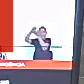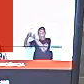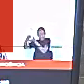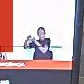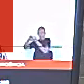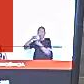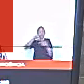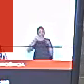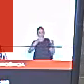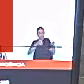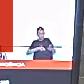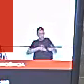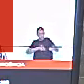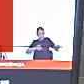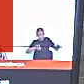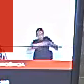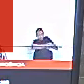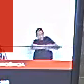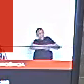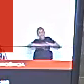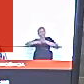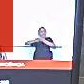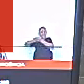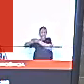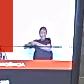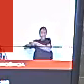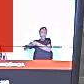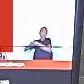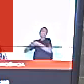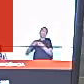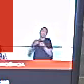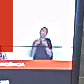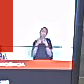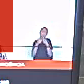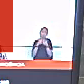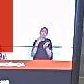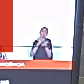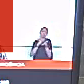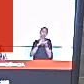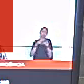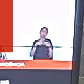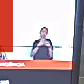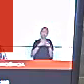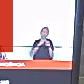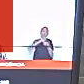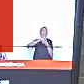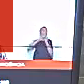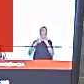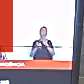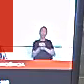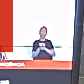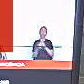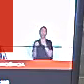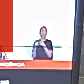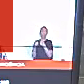que inclusive ônibus novos que foram adquiridos pelas empresas com acessibilidade